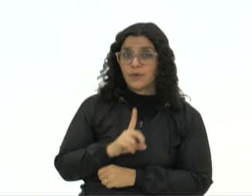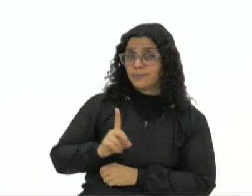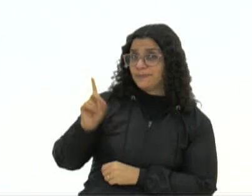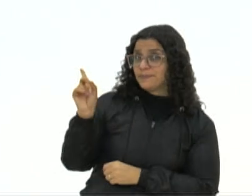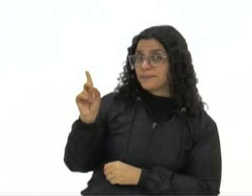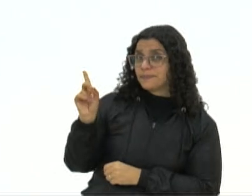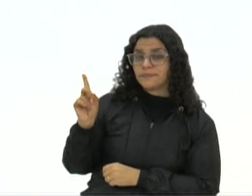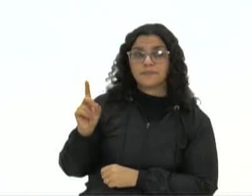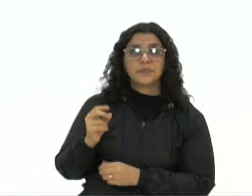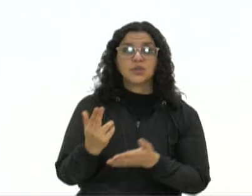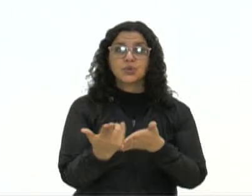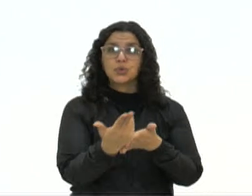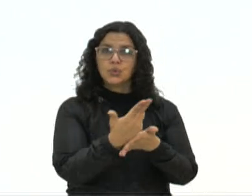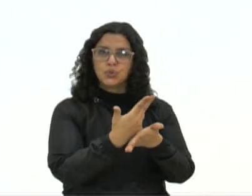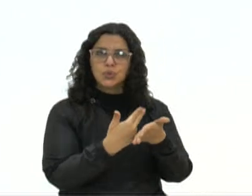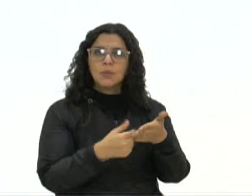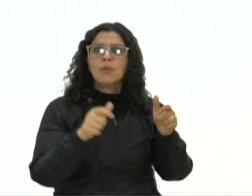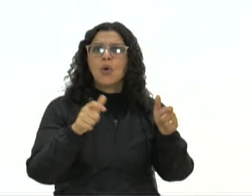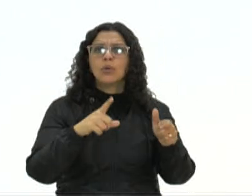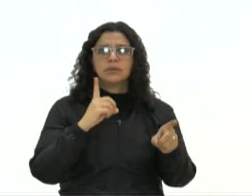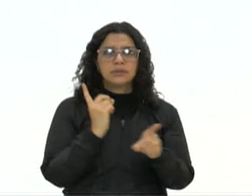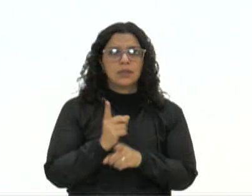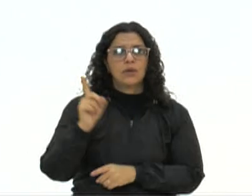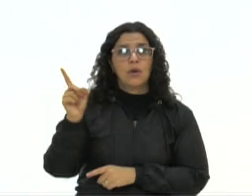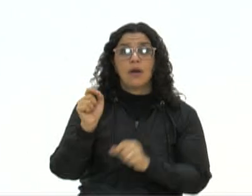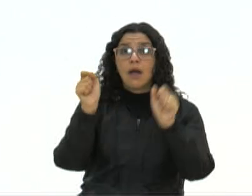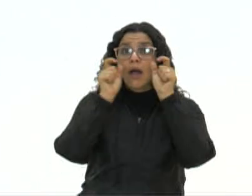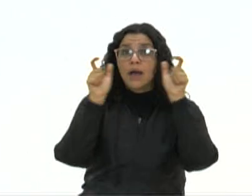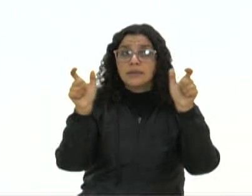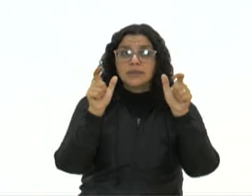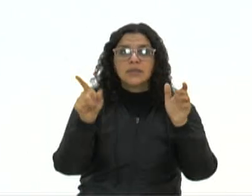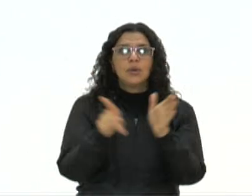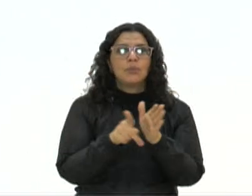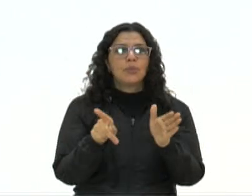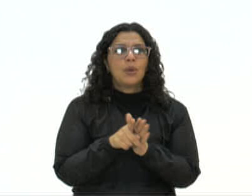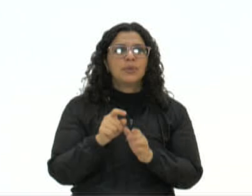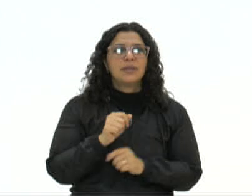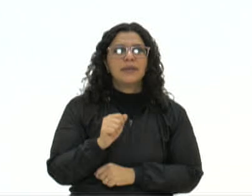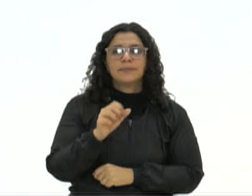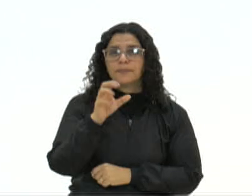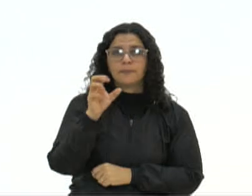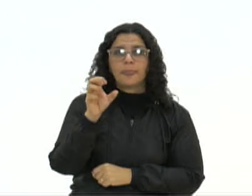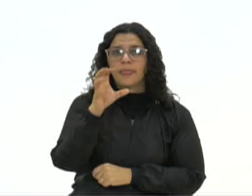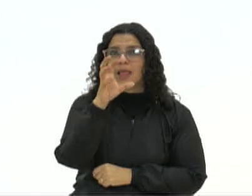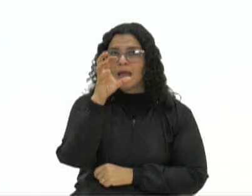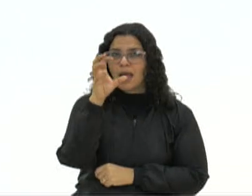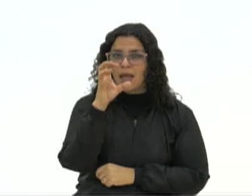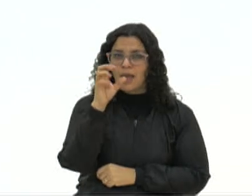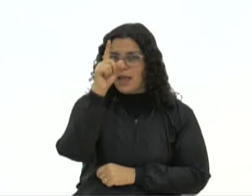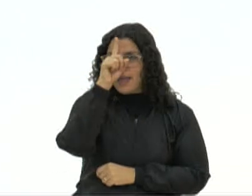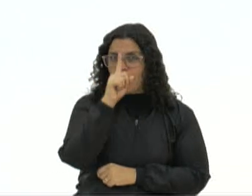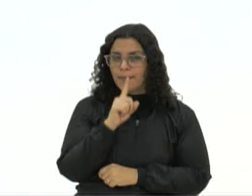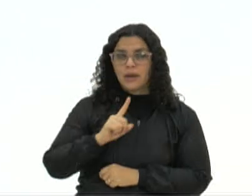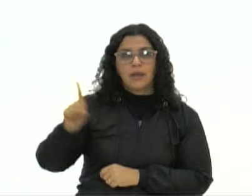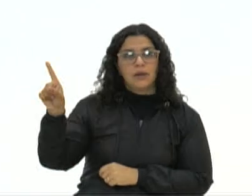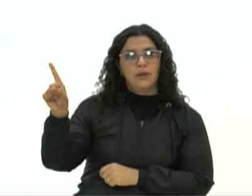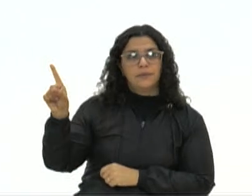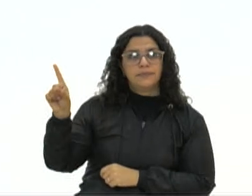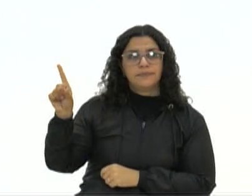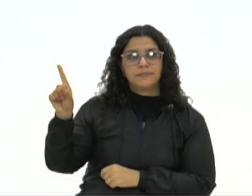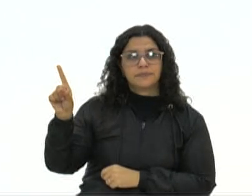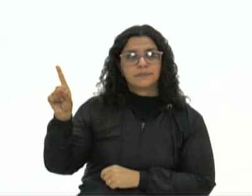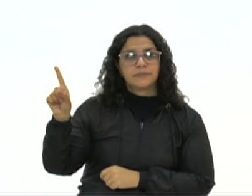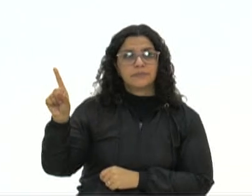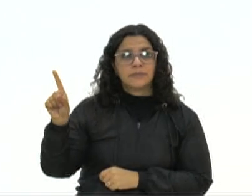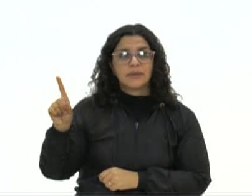aqui, ó, no mapa dessas falhas. Vamos ficar atentos a essas bacias sedimentares intracratônicas.